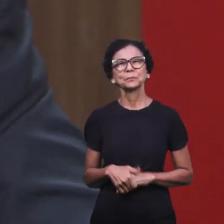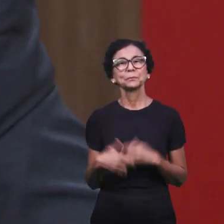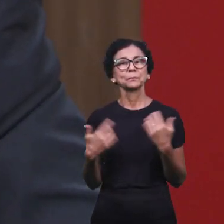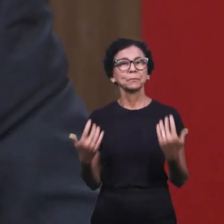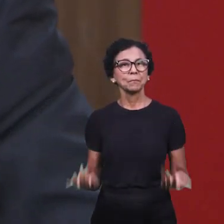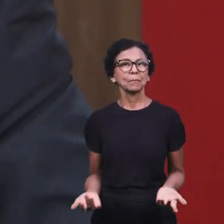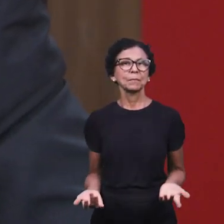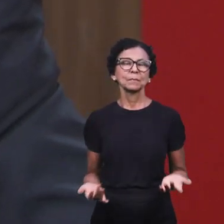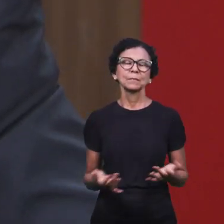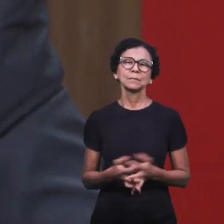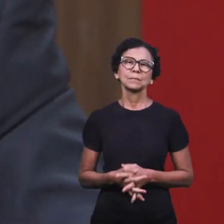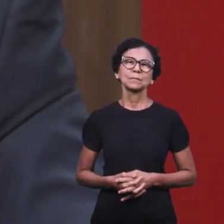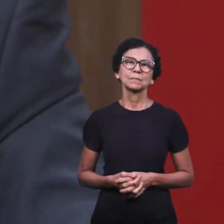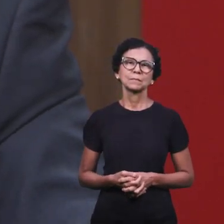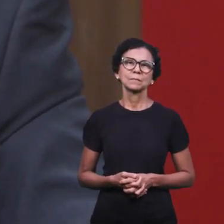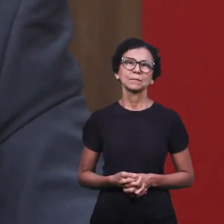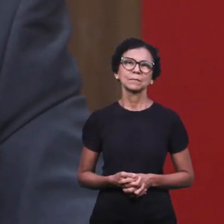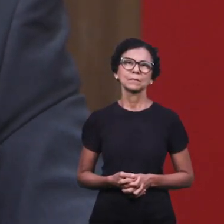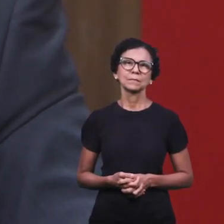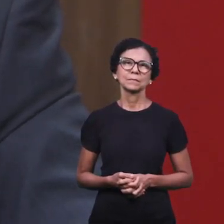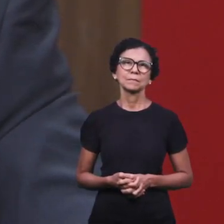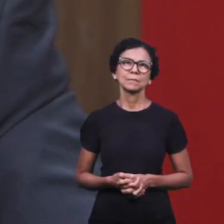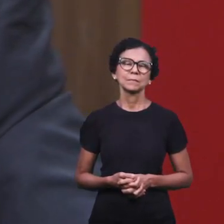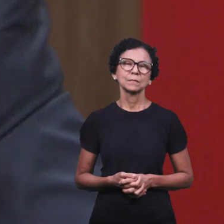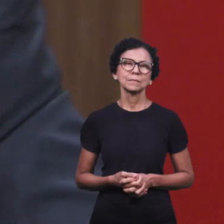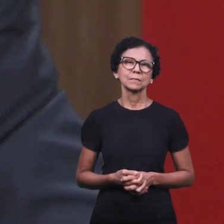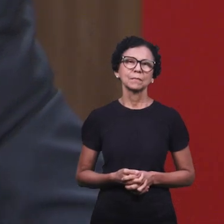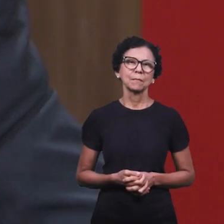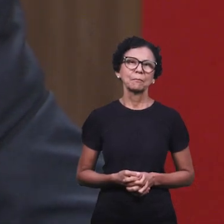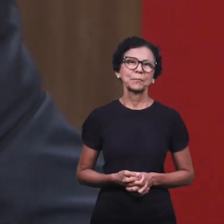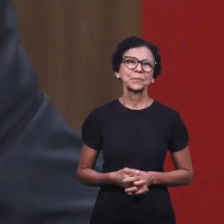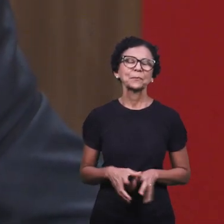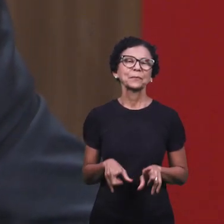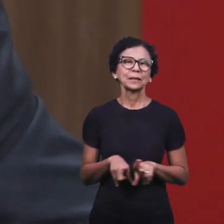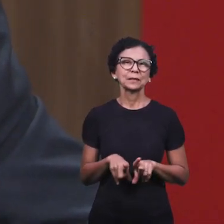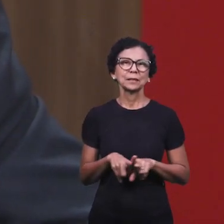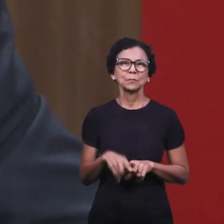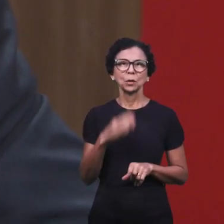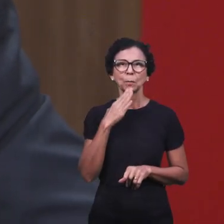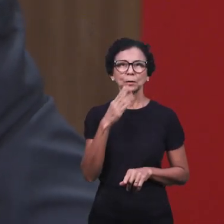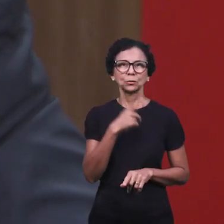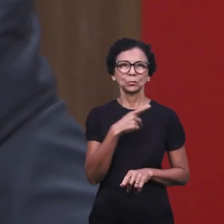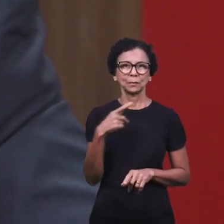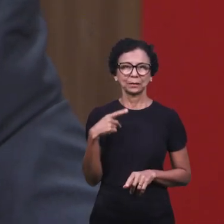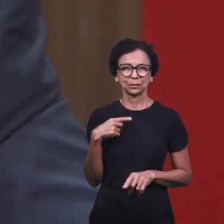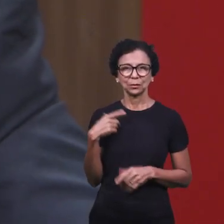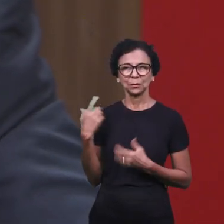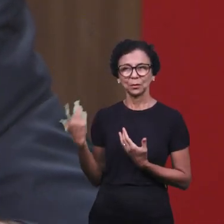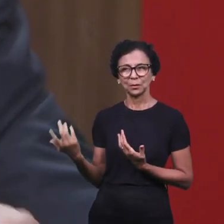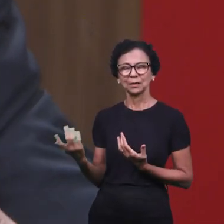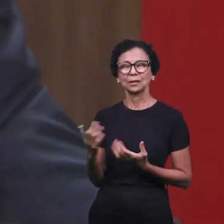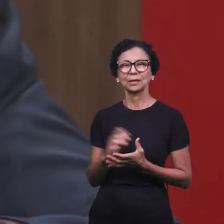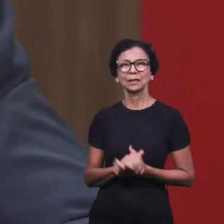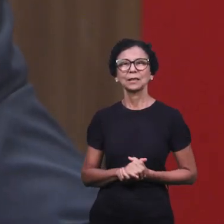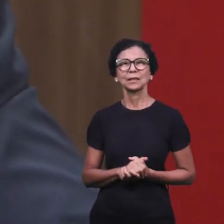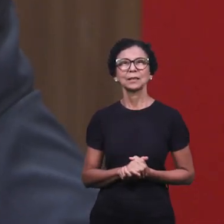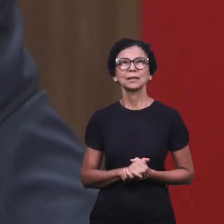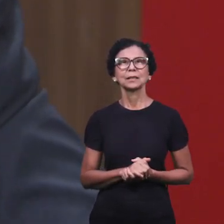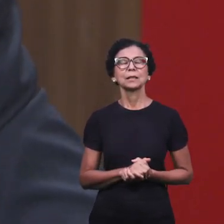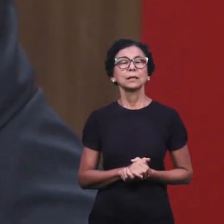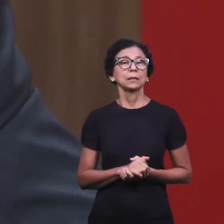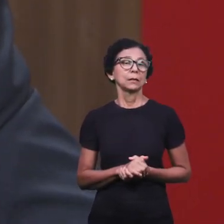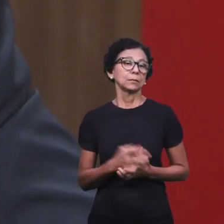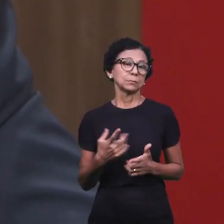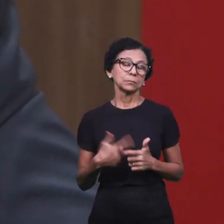nós gostaríamos de acionar mais uma vez o pastor Wellington, porque nós estamos tratando, né, a